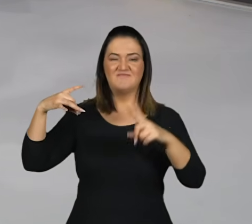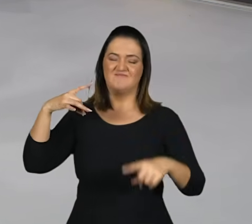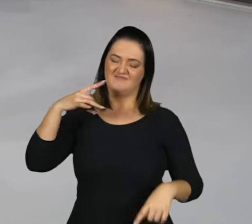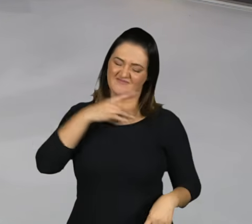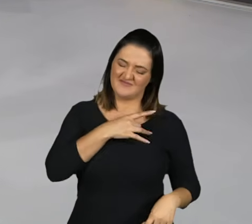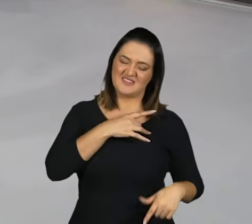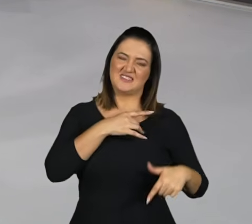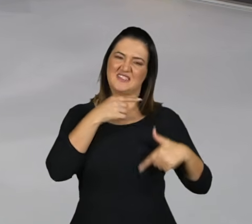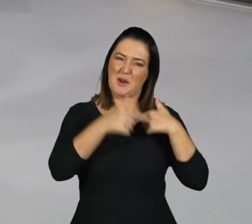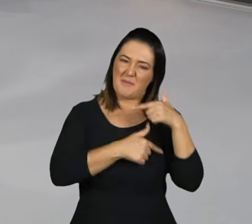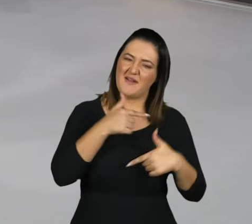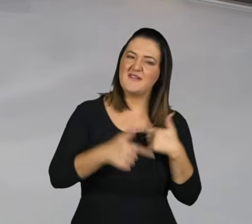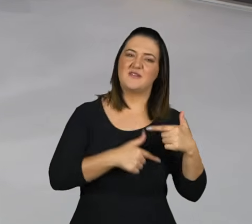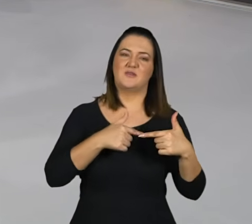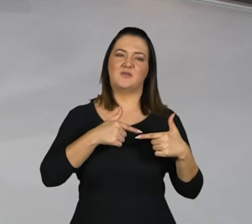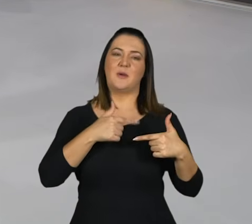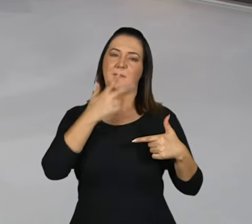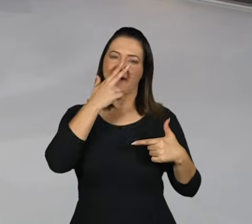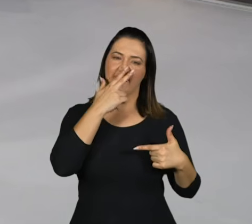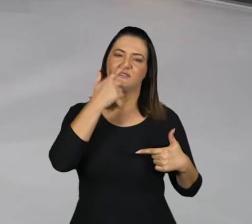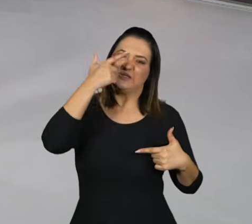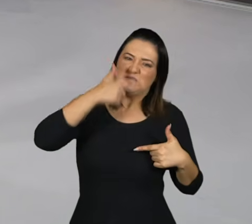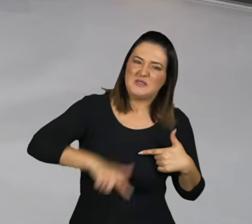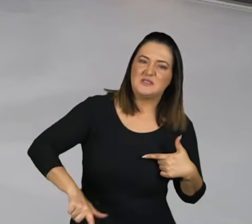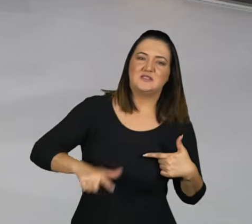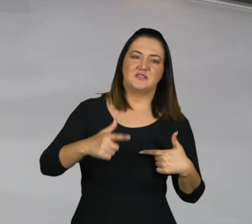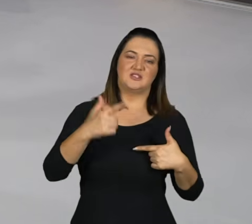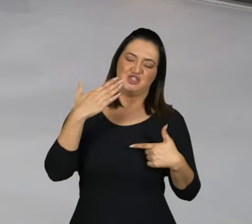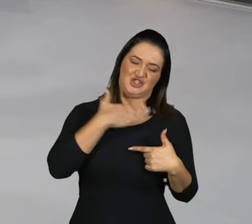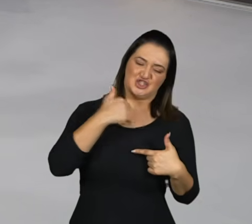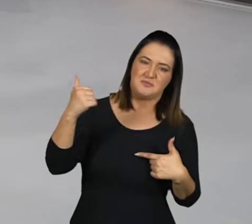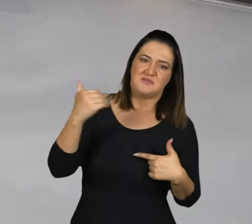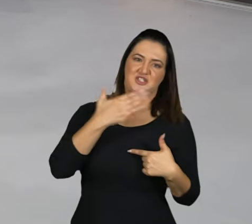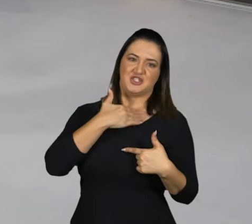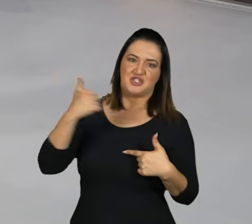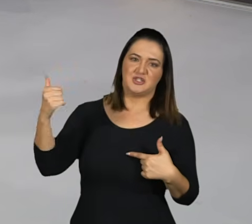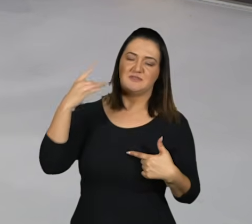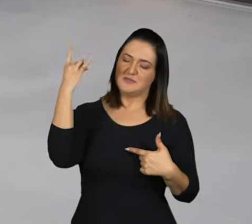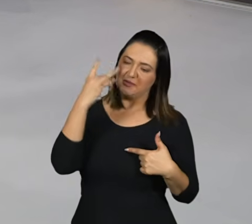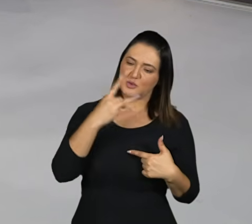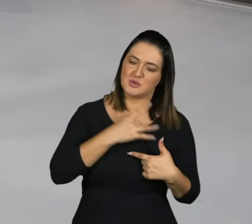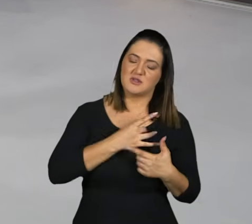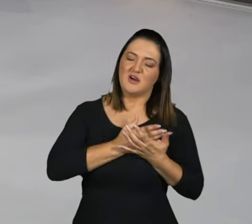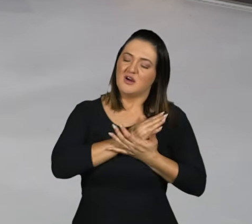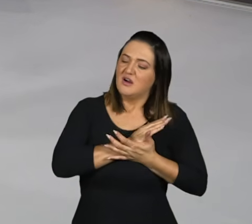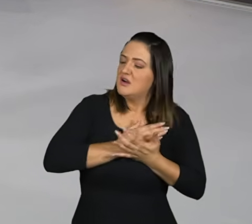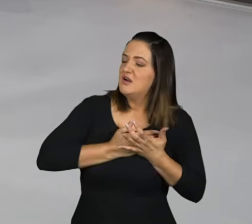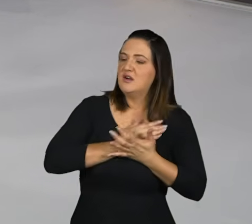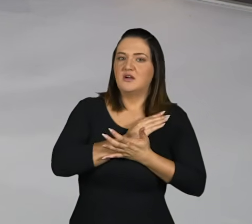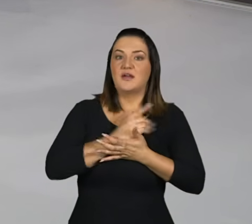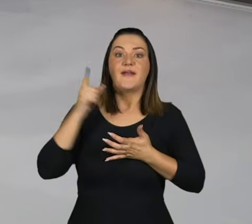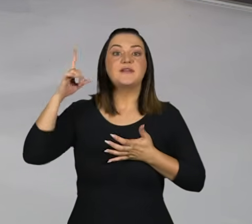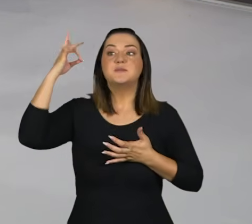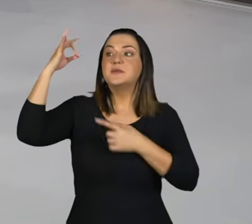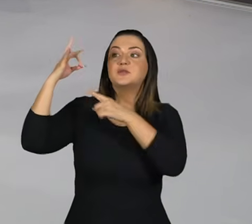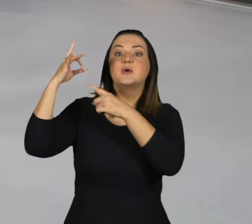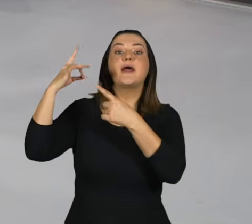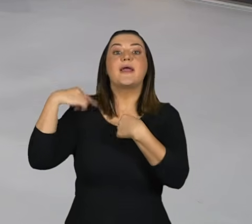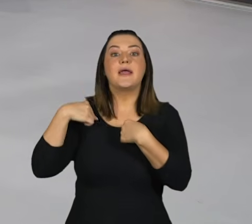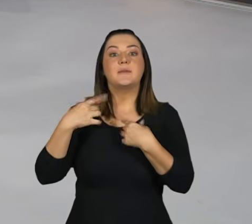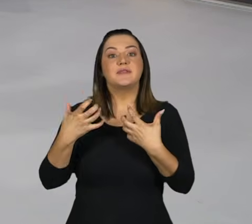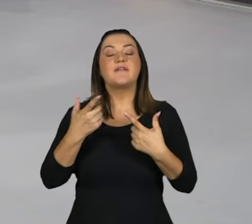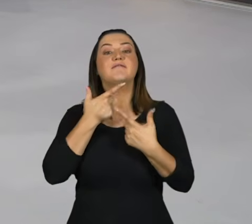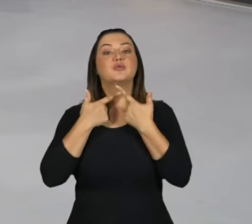trabalhando, continua lutando, continua insistindo. É o Espírito Santo de Deus que leva você a ler a Bíblia. É